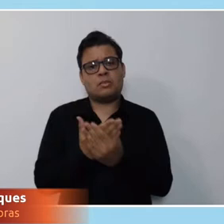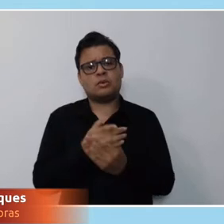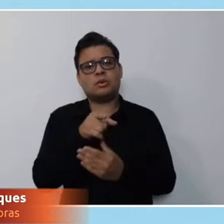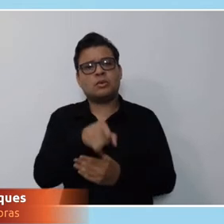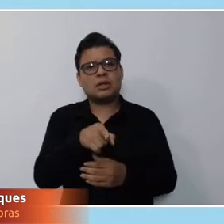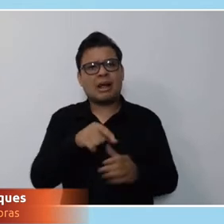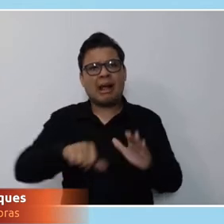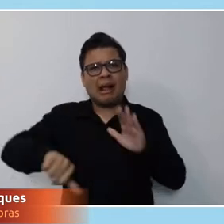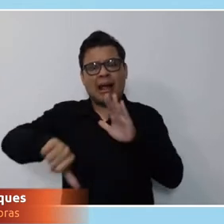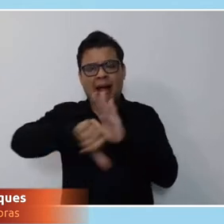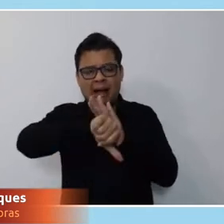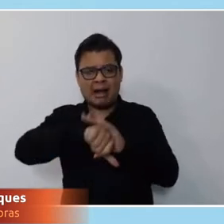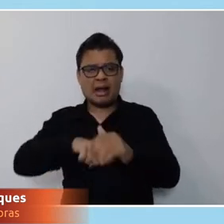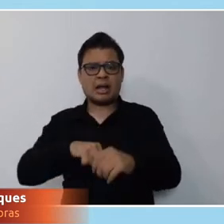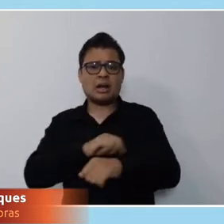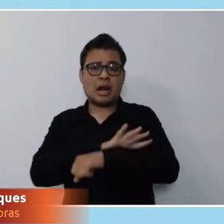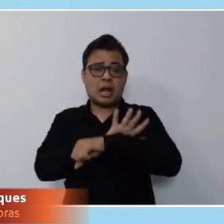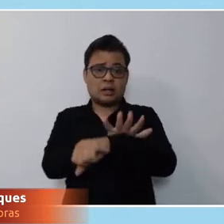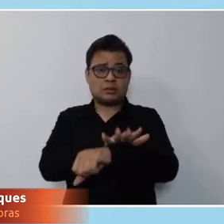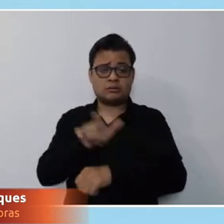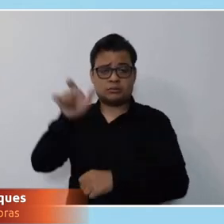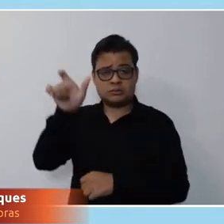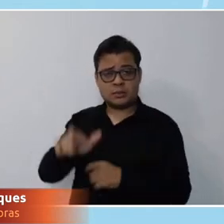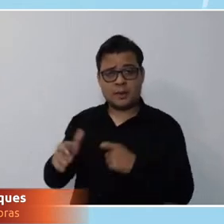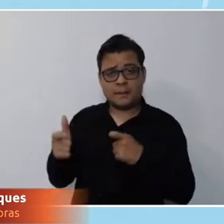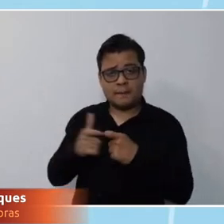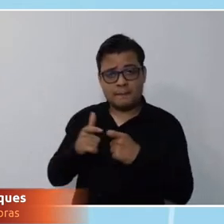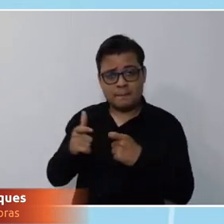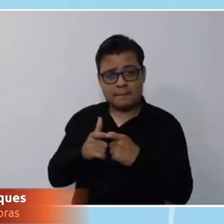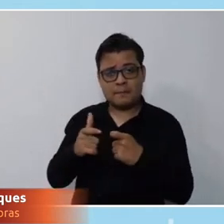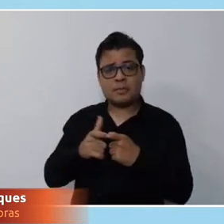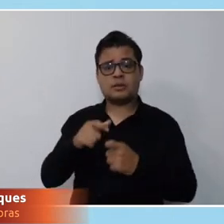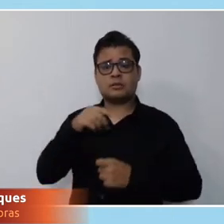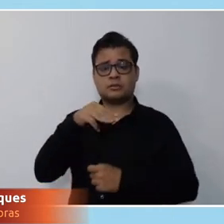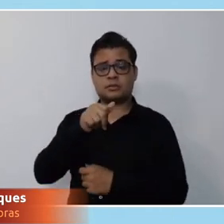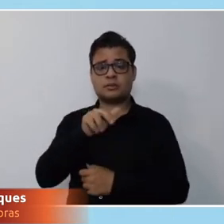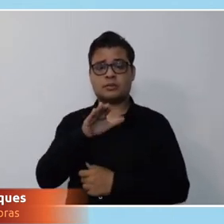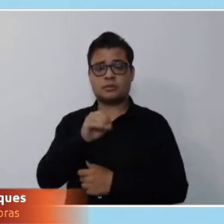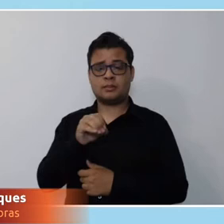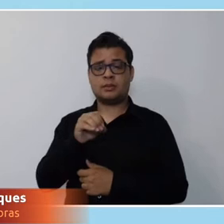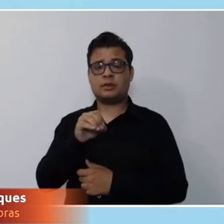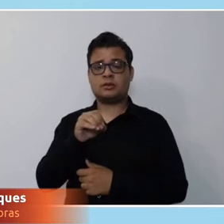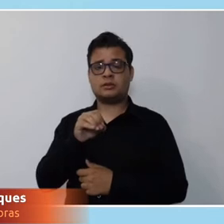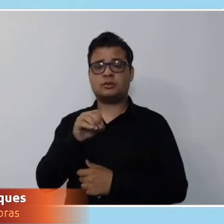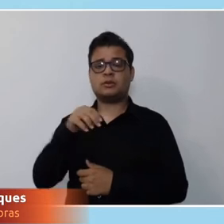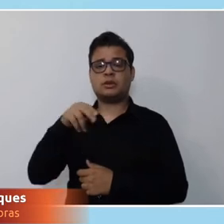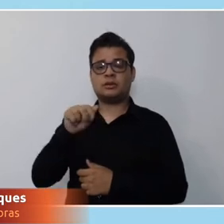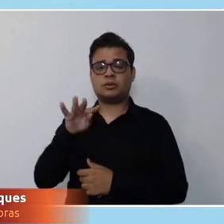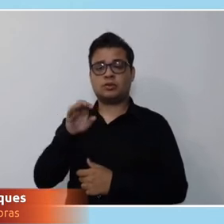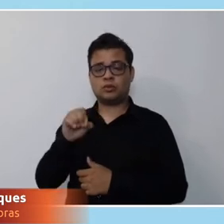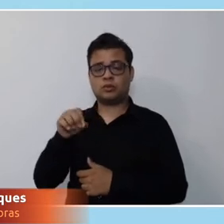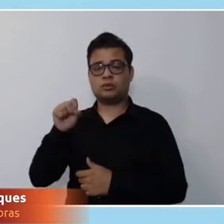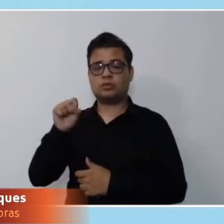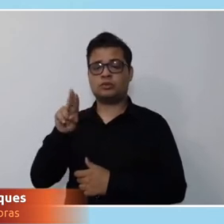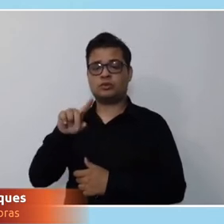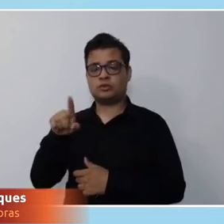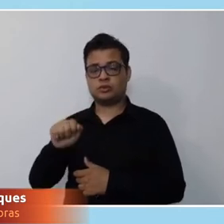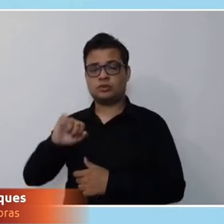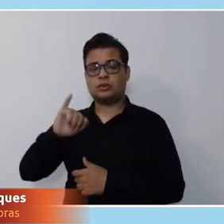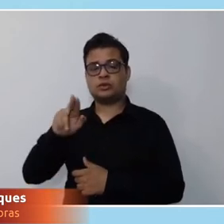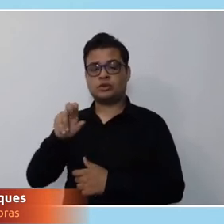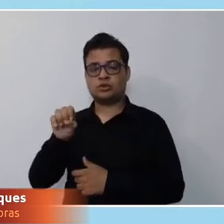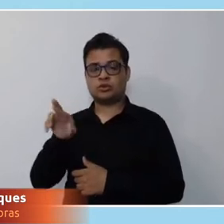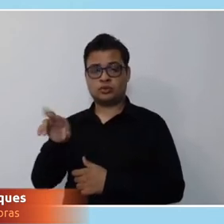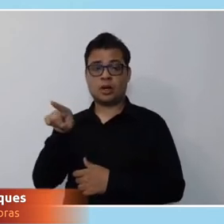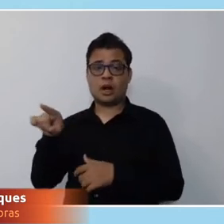na conduta do médico e fazendeiro Márcio Antônio Souza Júnior, que divulgou, em uma rede social,